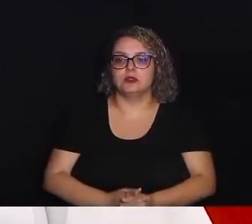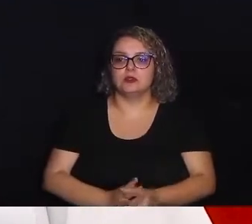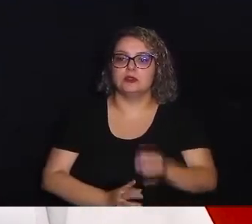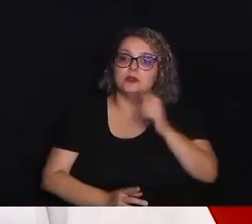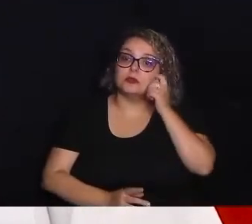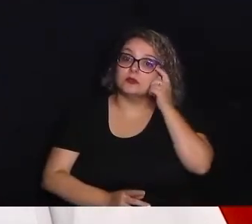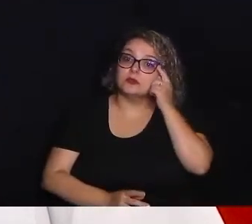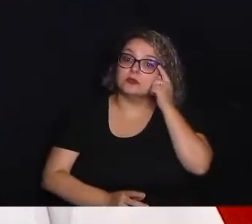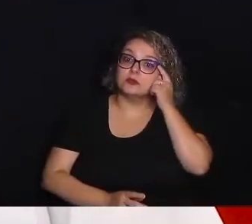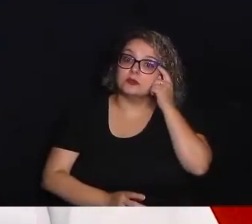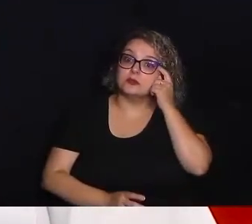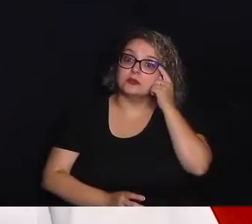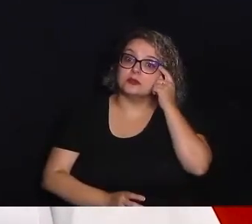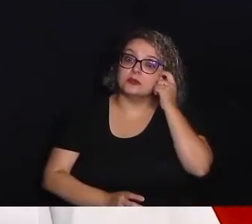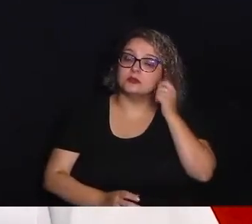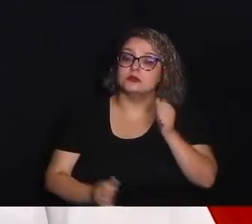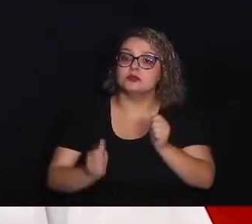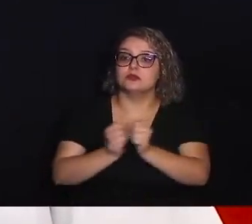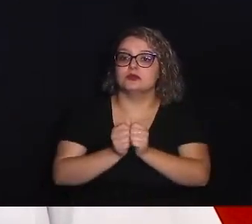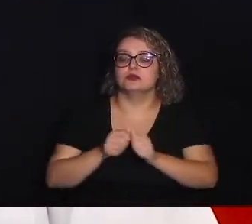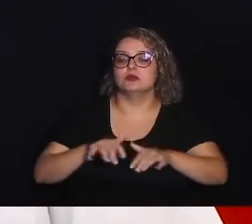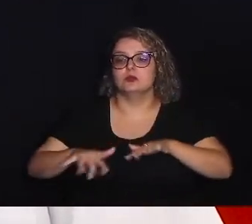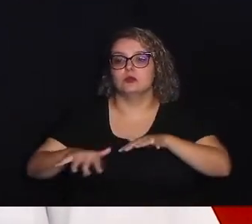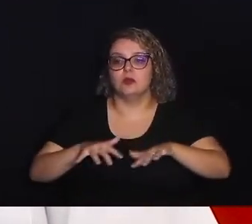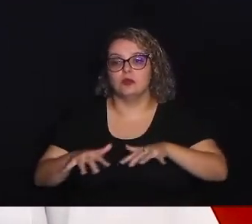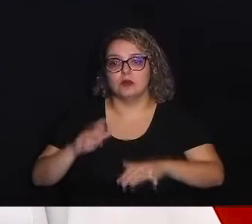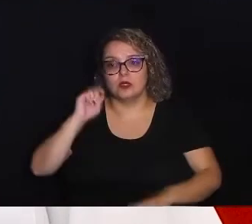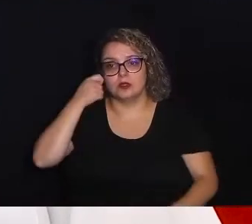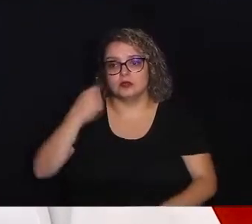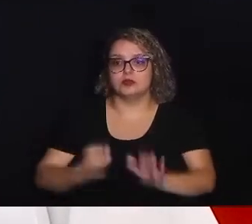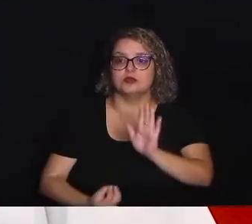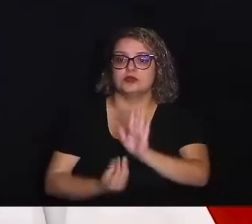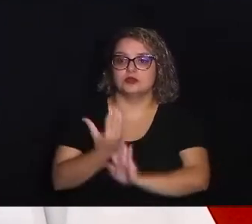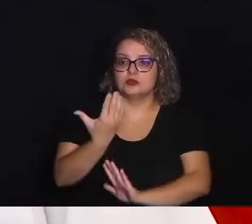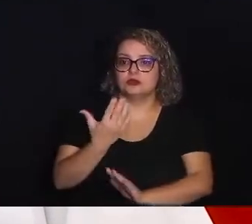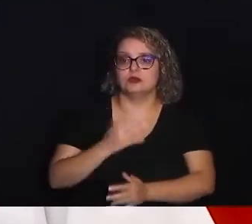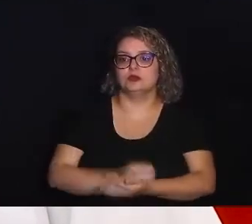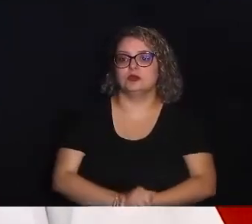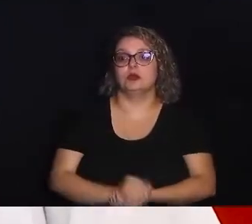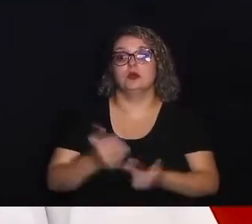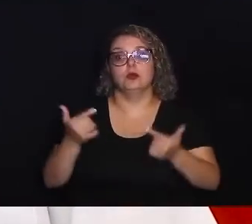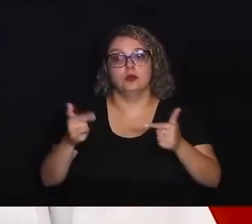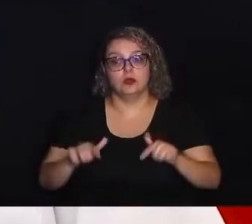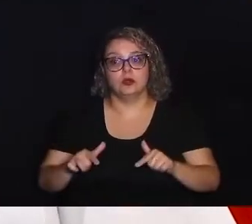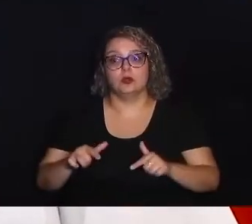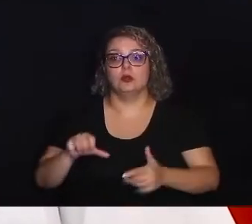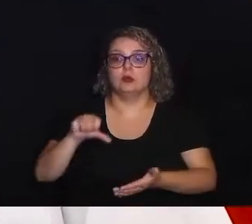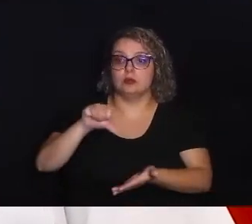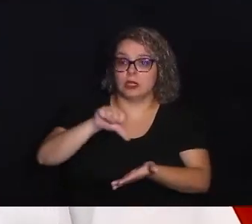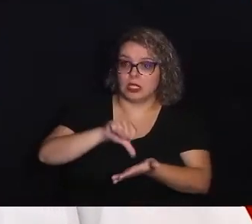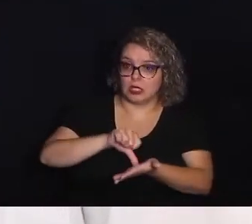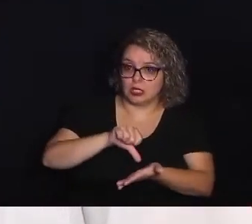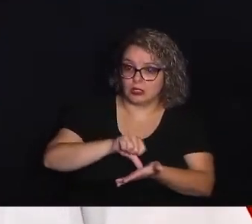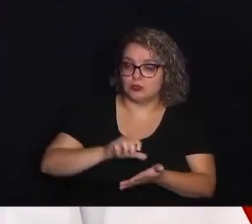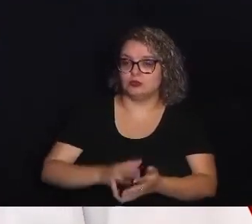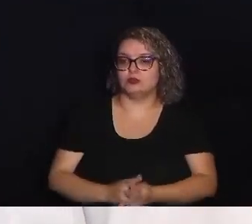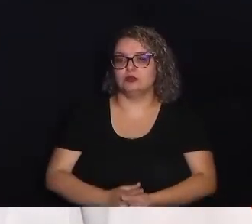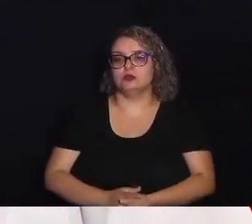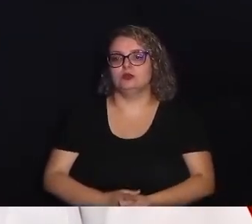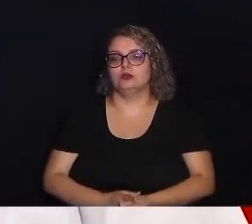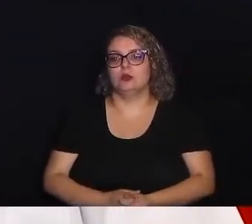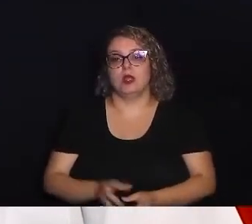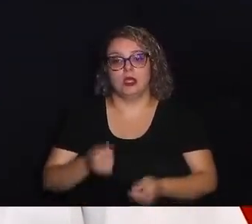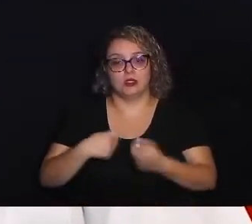reitor seja institucionalmente né de em consonante com o movimento negro e com que ele já percebia internamente de criar sim um espaço uma